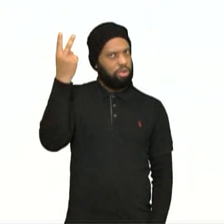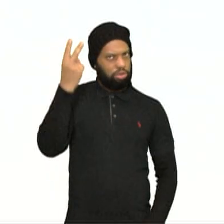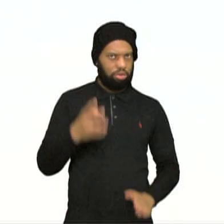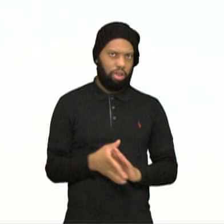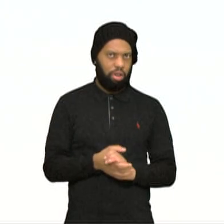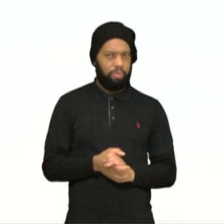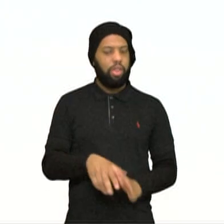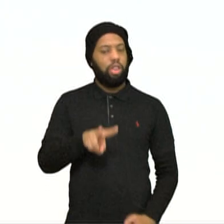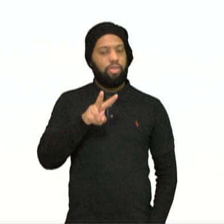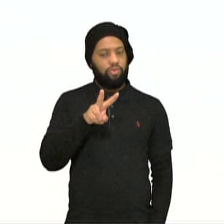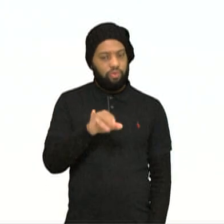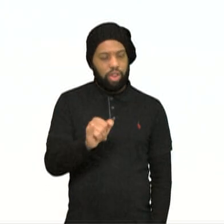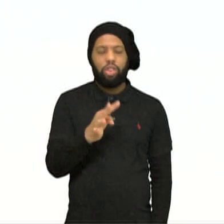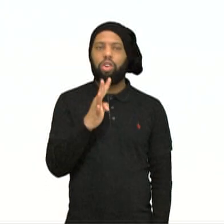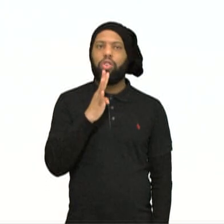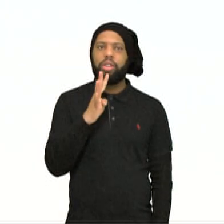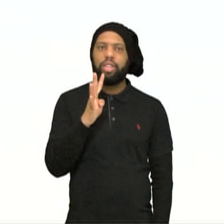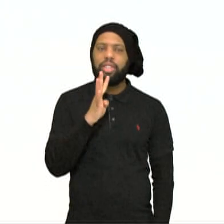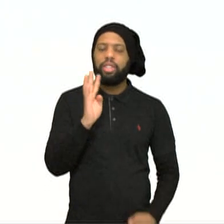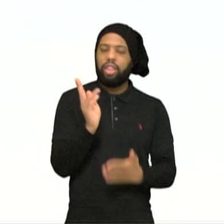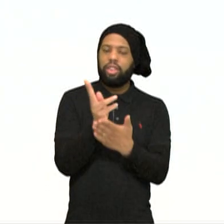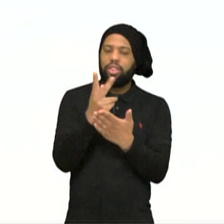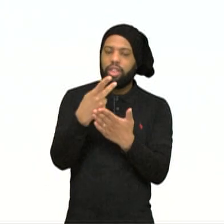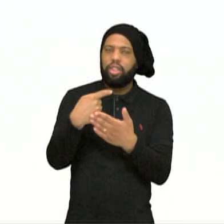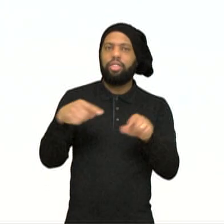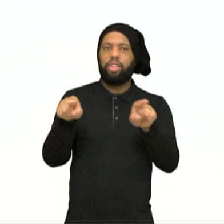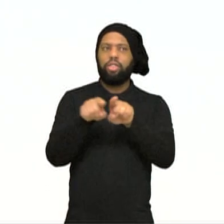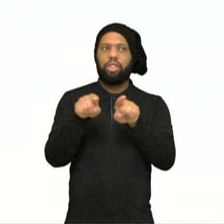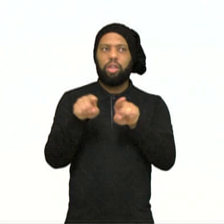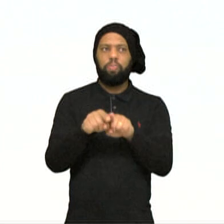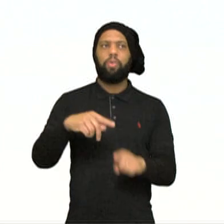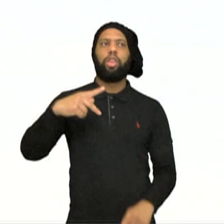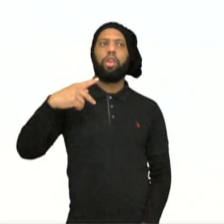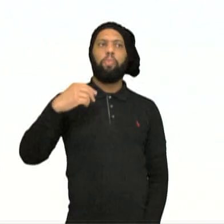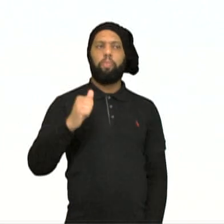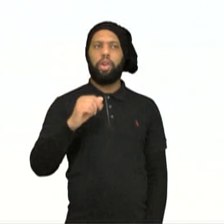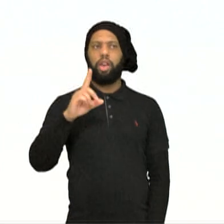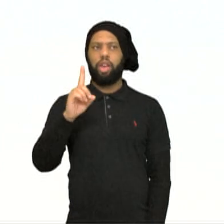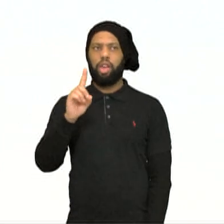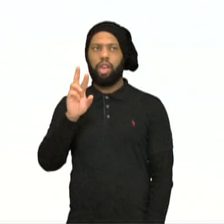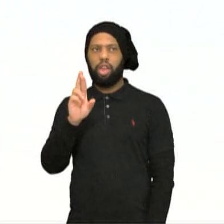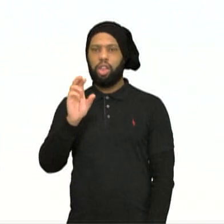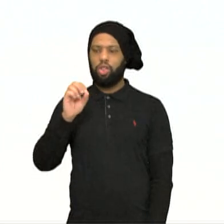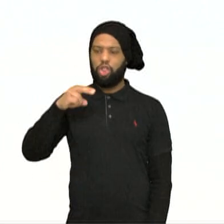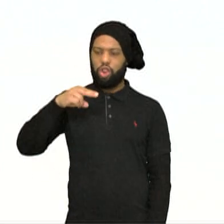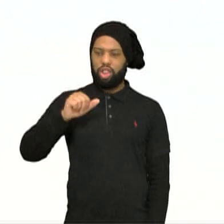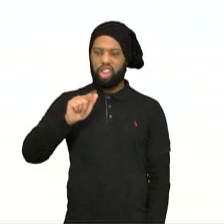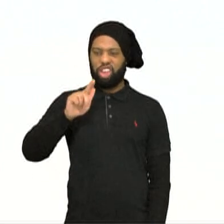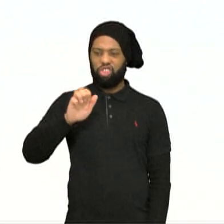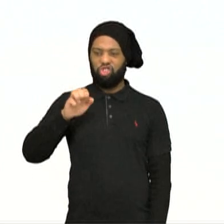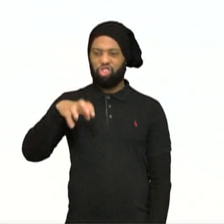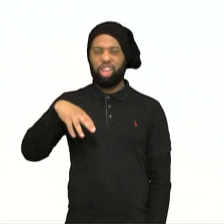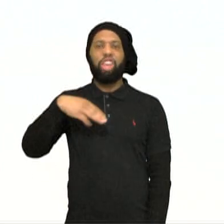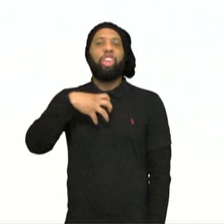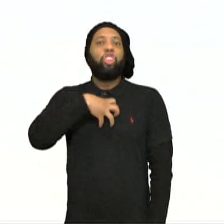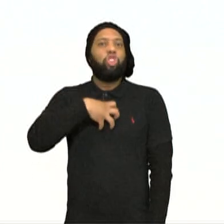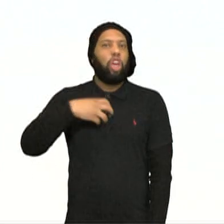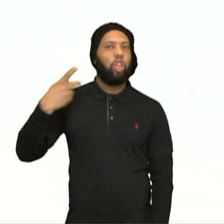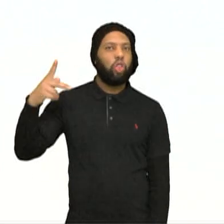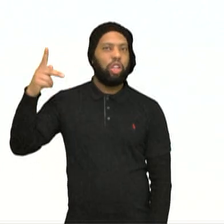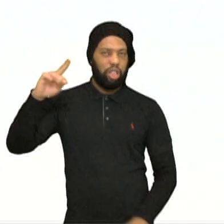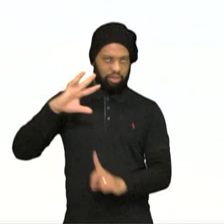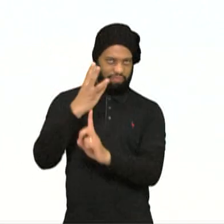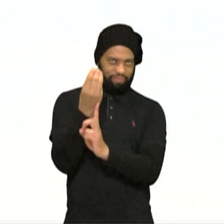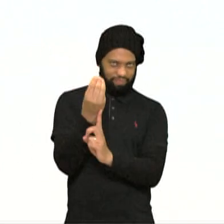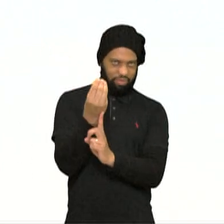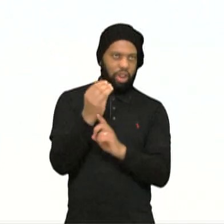os desenhos e padronagem indígenas. E a gente vai conhecer de uma forma muito legal, porque a gente vai estar com as obras do Marcelo